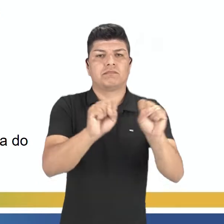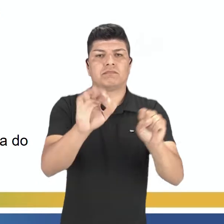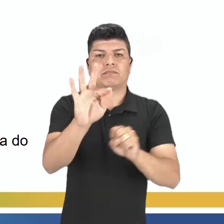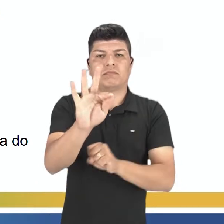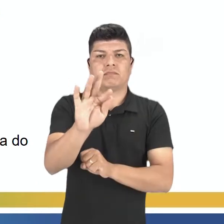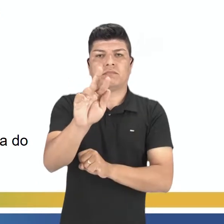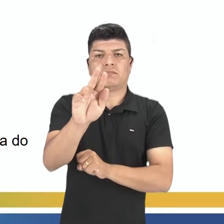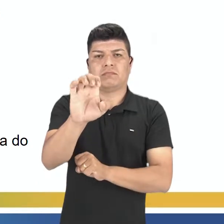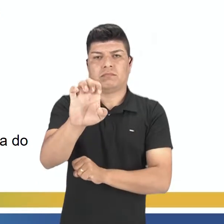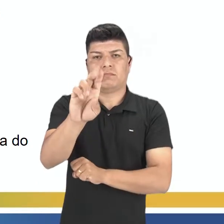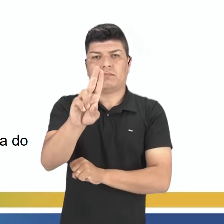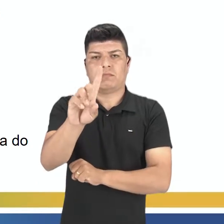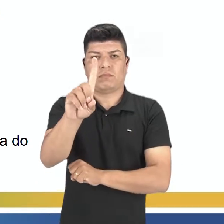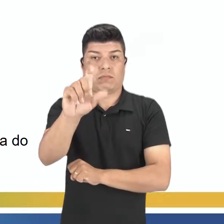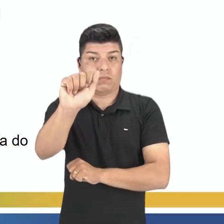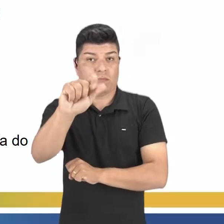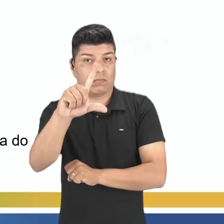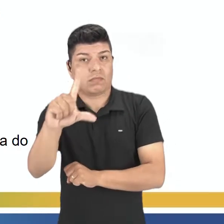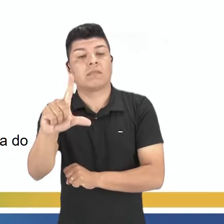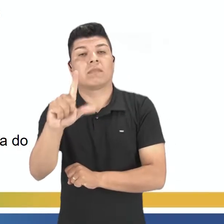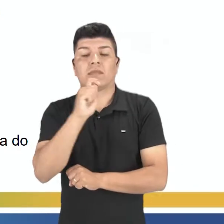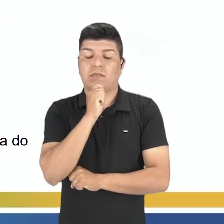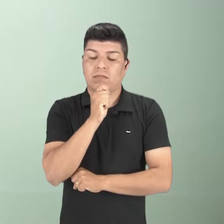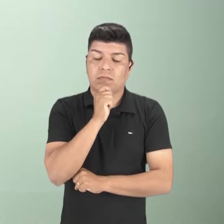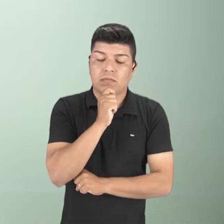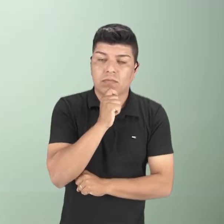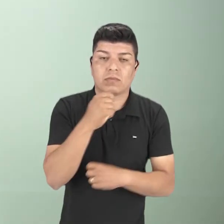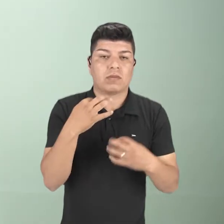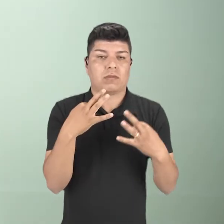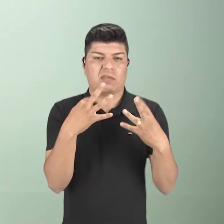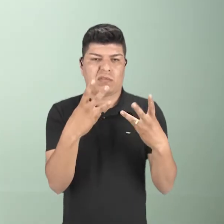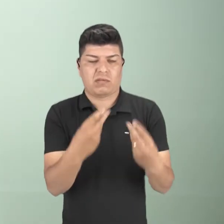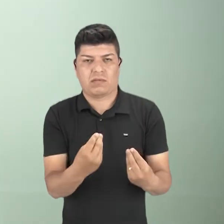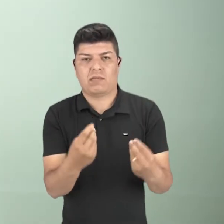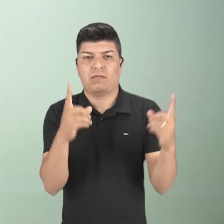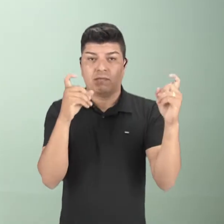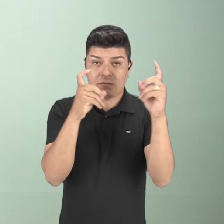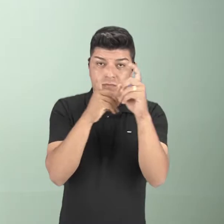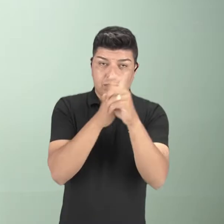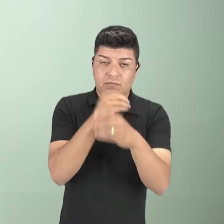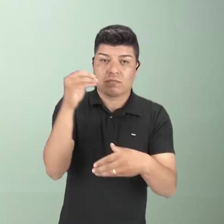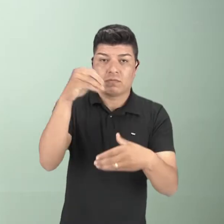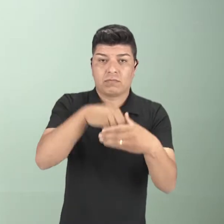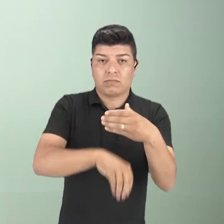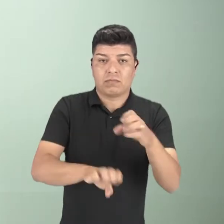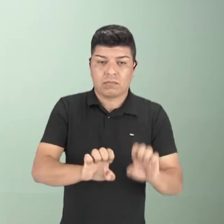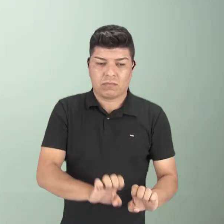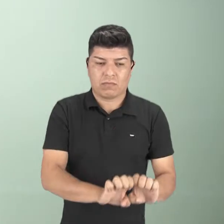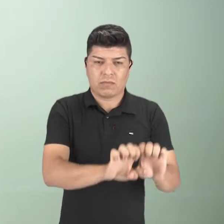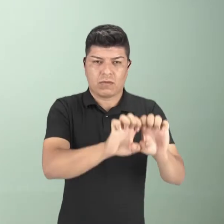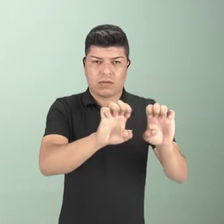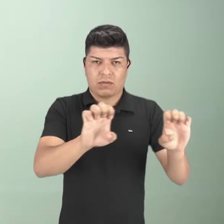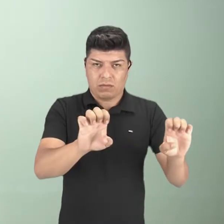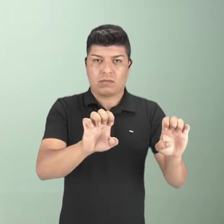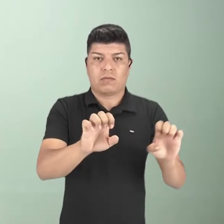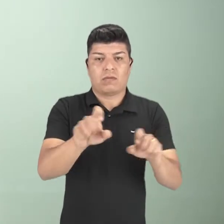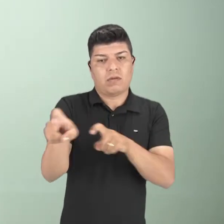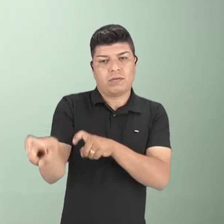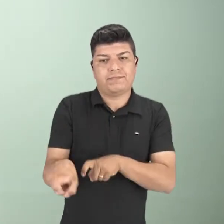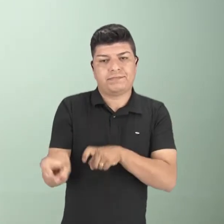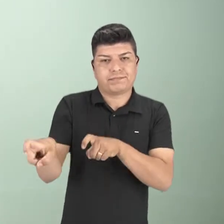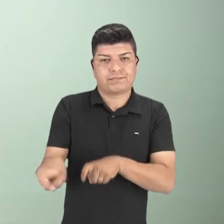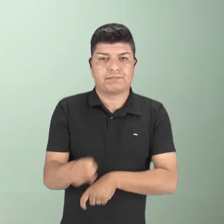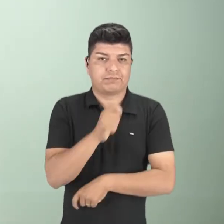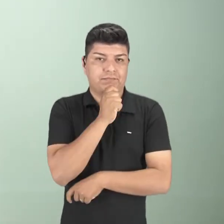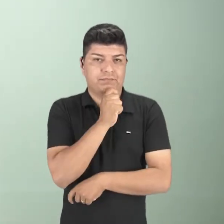feudal, servidão, é o semifeudalismo ainda, tudo muito enrijecido dentro de uma estrutura muito agrícola. Lá